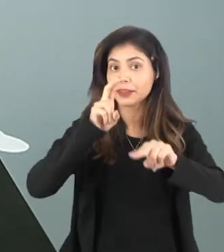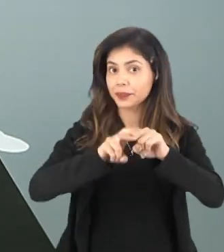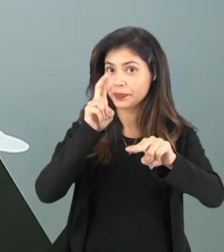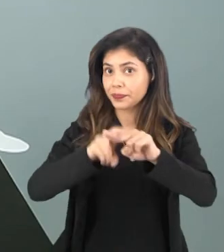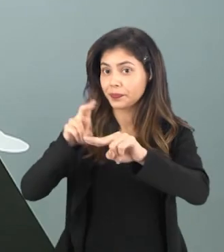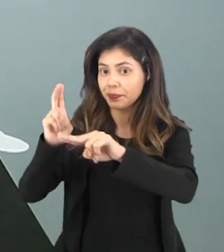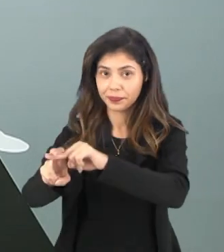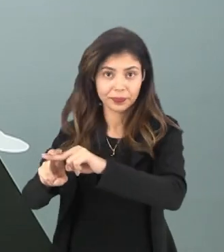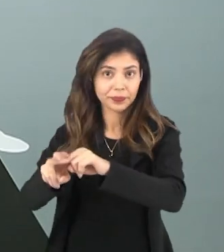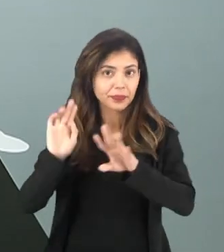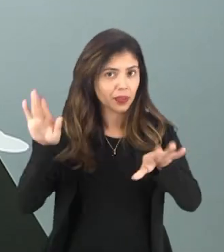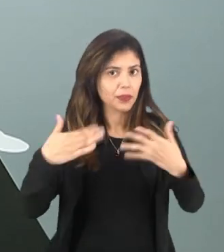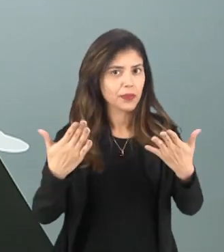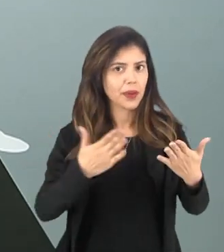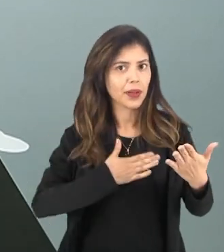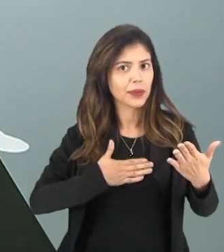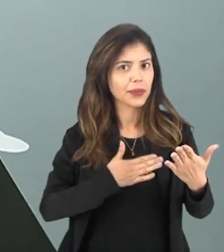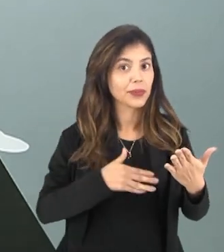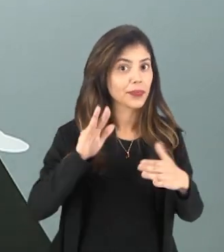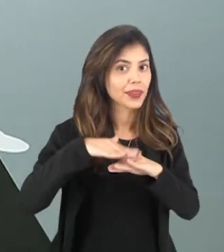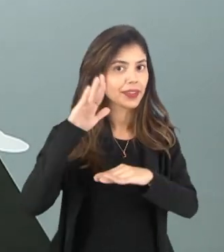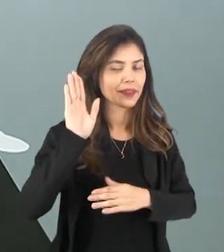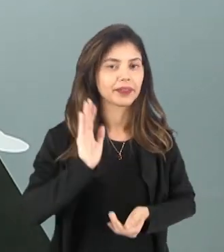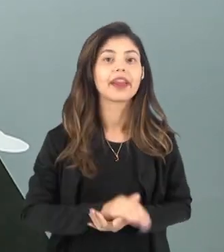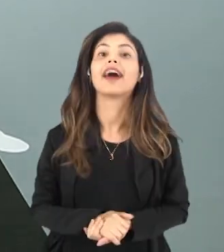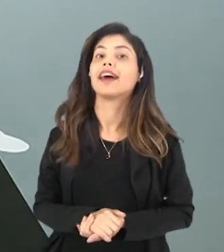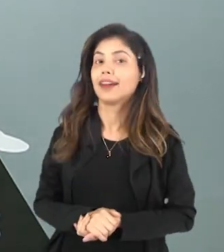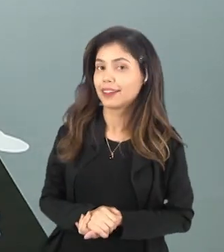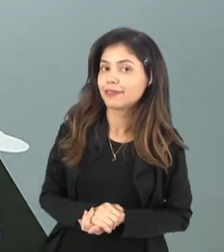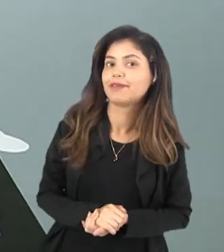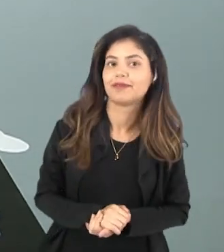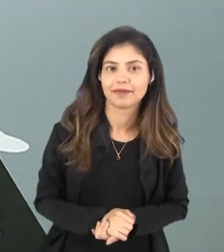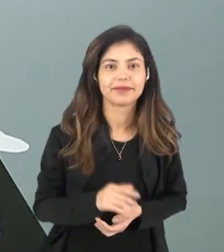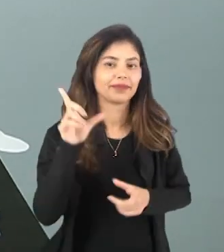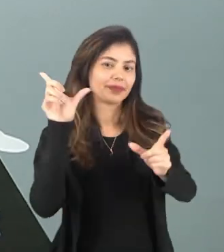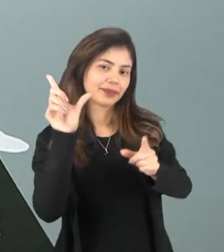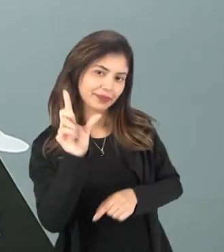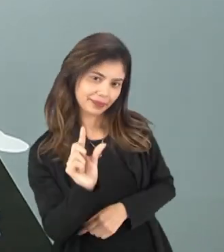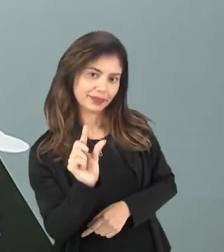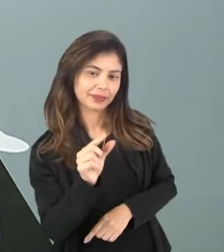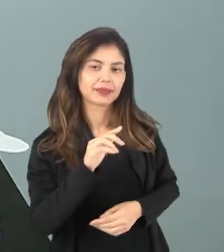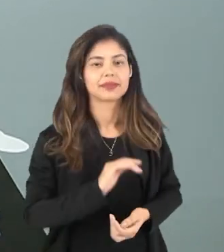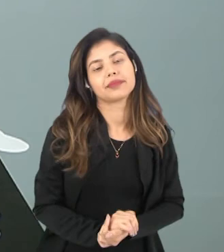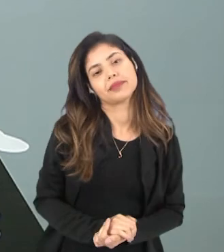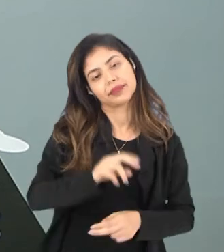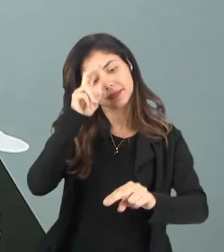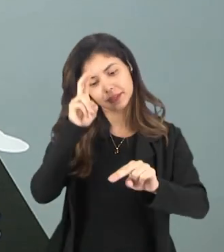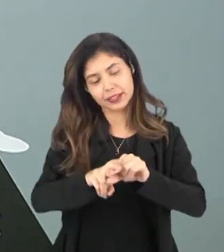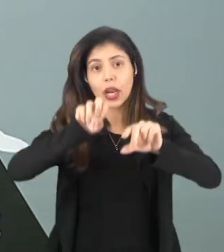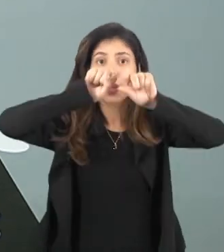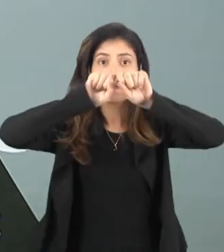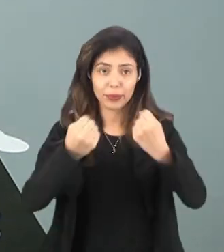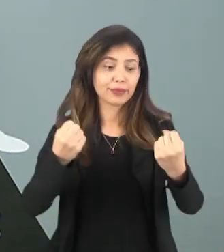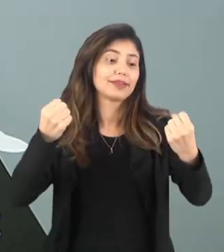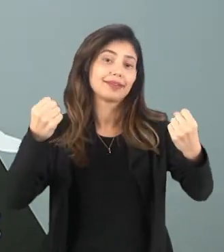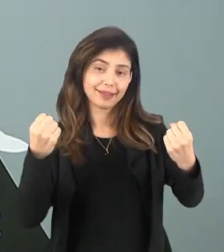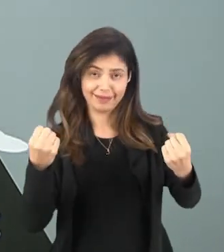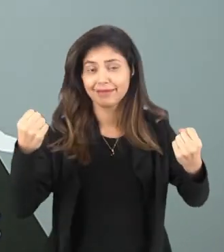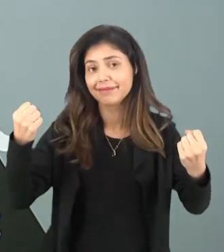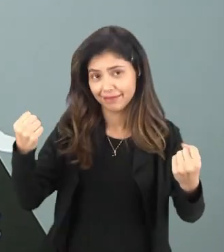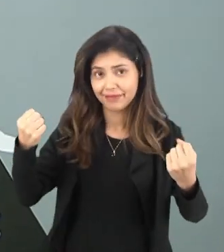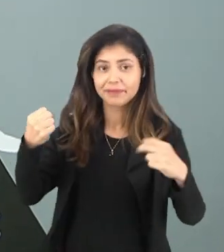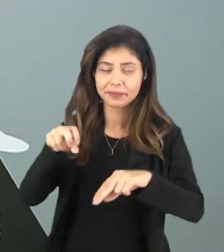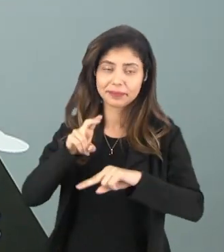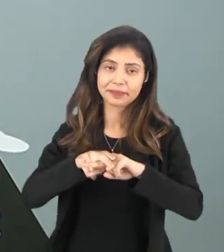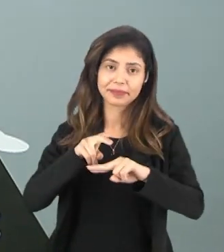três primeiras qual que ela mais gostou a menor Ela Sentou chega quebrou